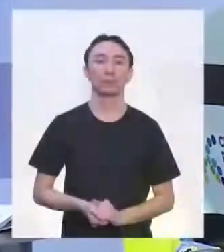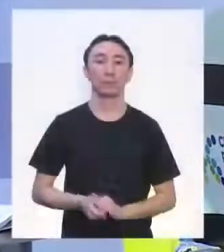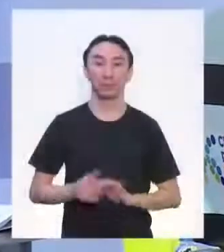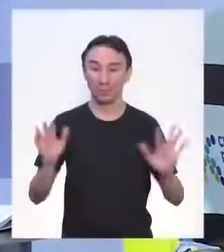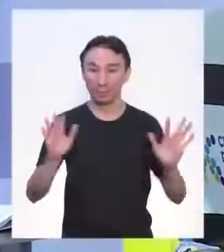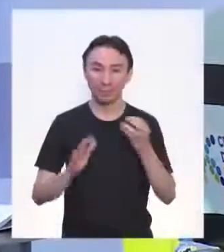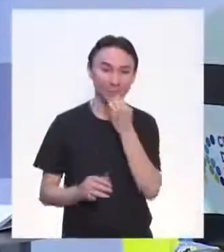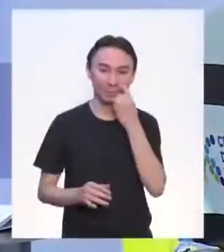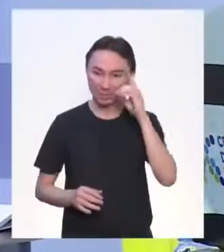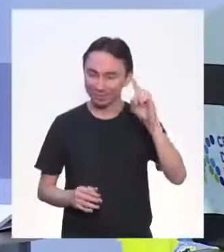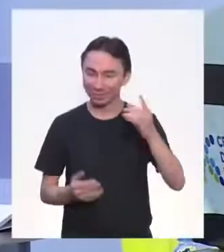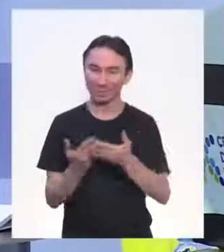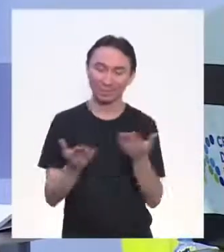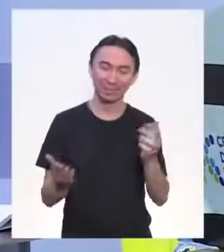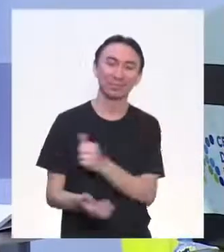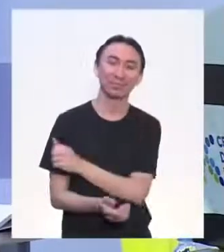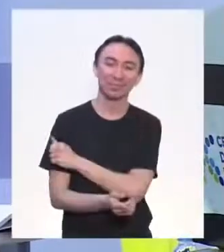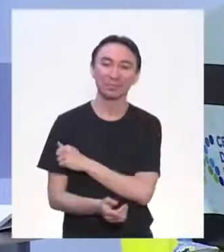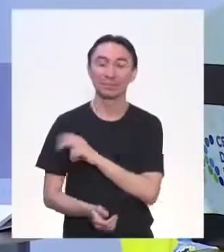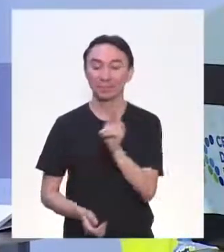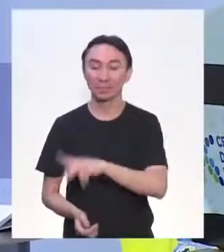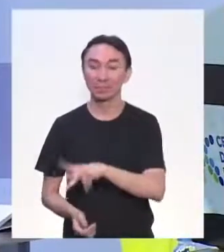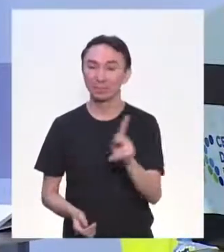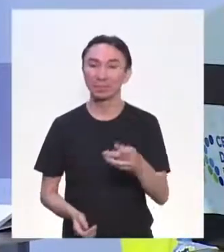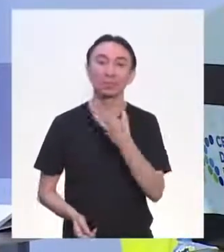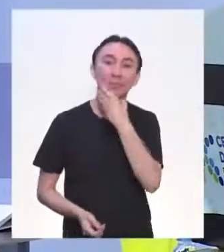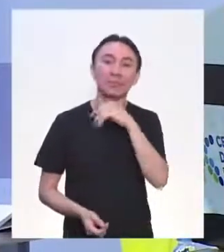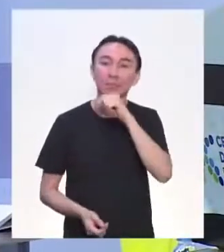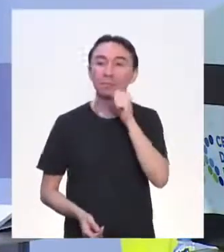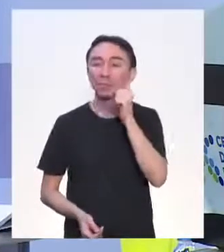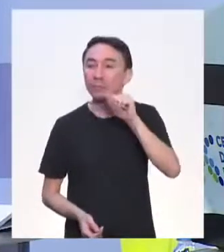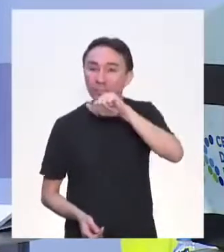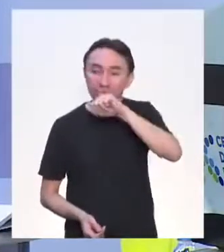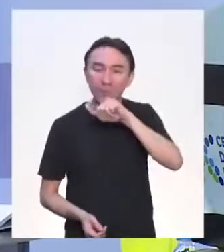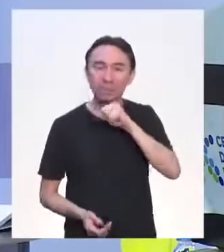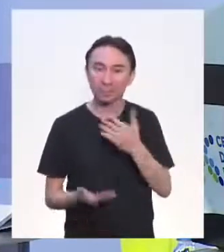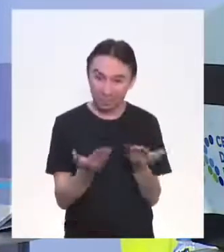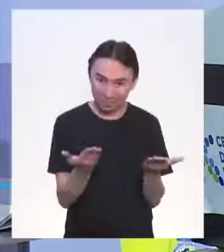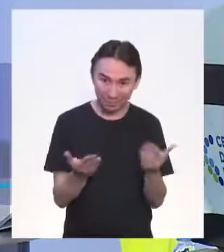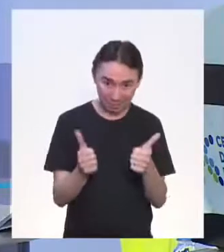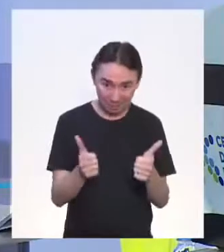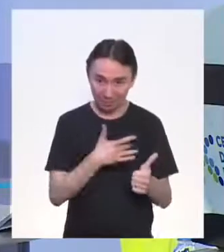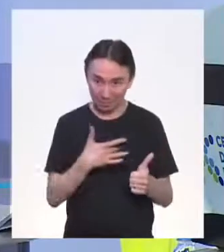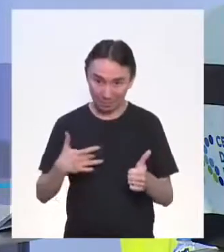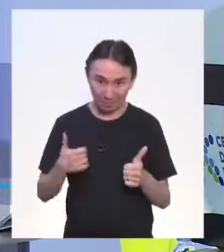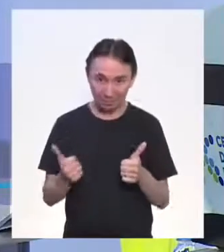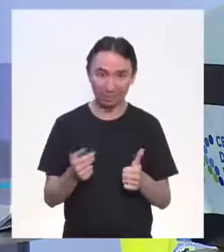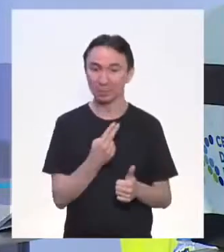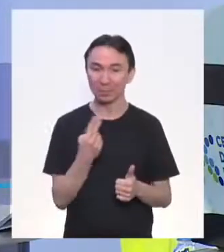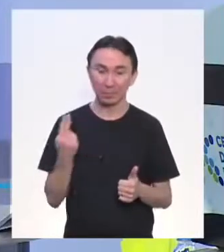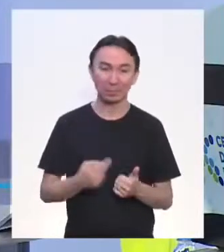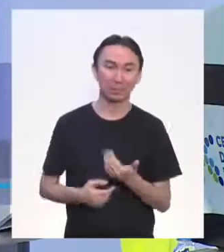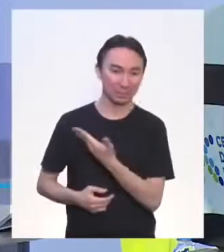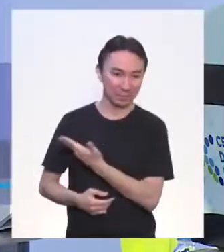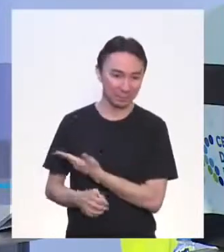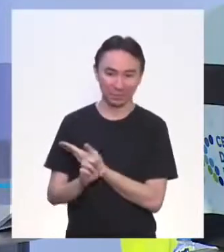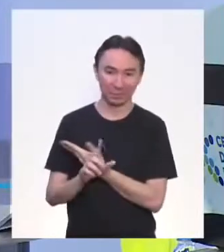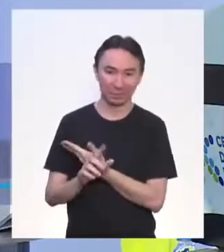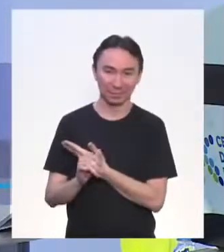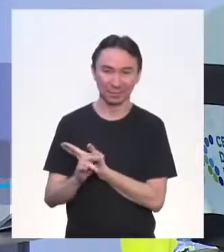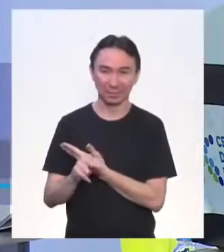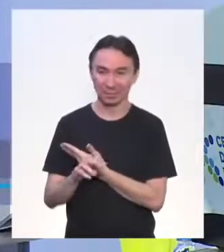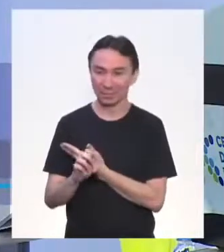Bom dia, alunos, professores, pais que nos acompanham, tudo bem? Sou a professora Elaine, vou moderar a aula da